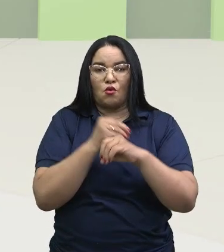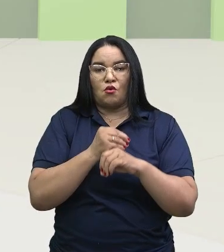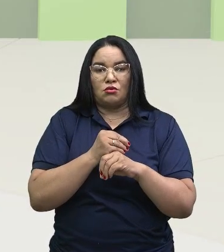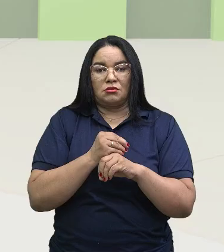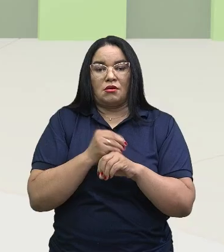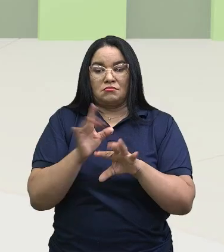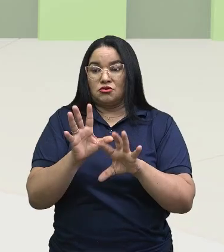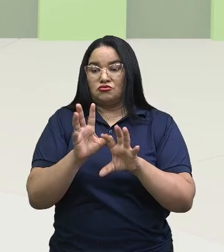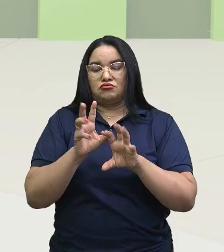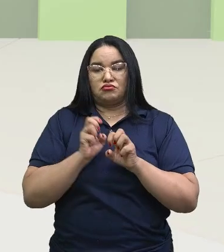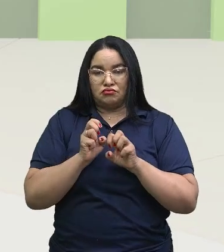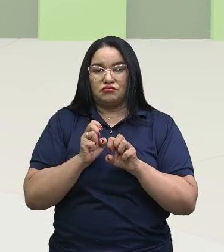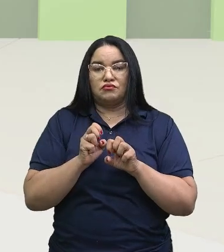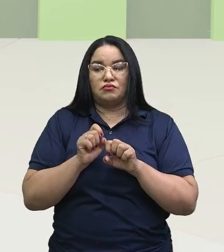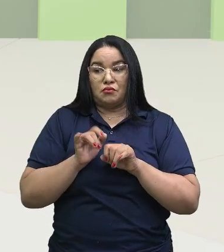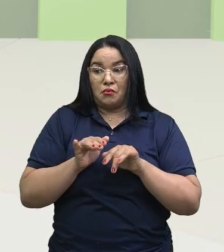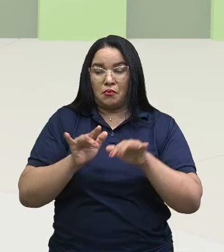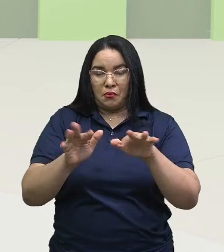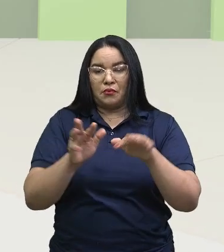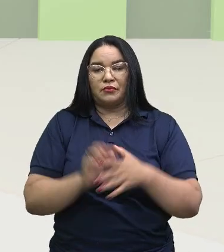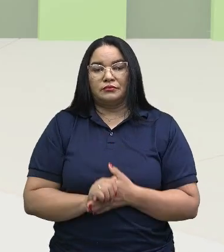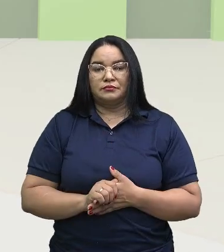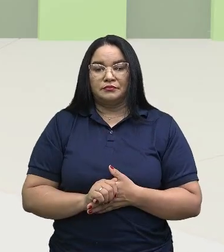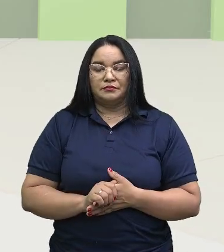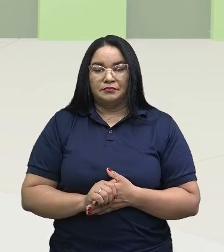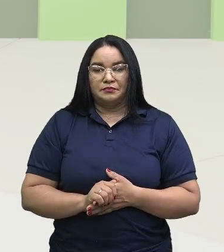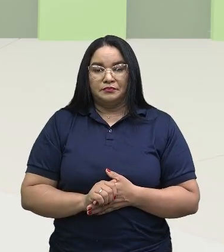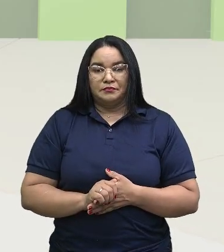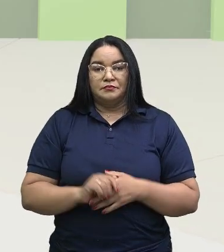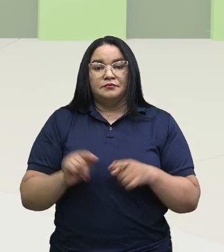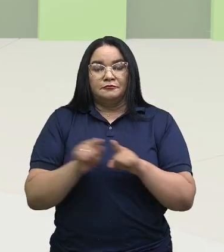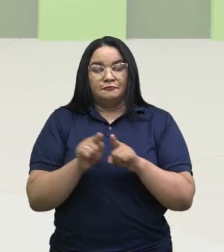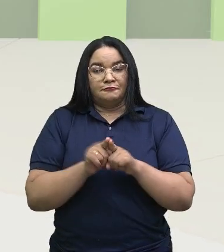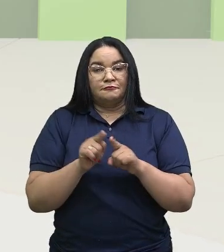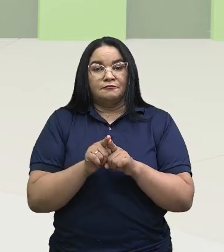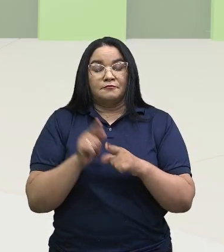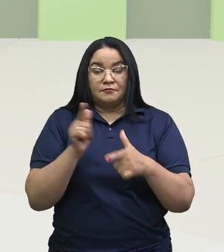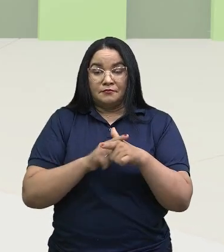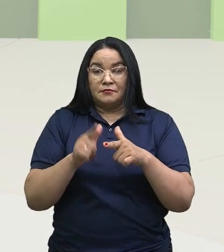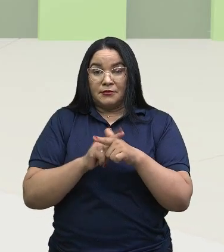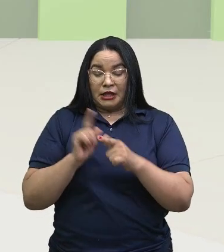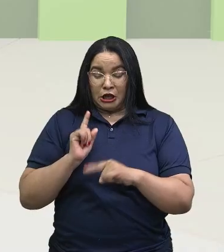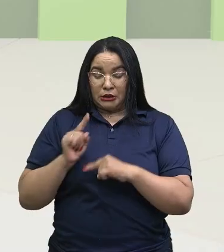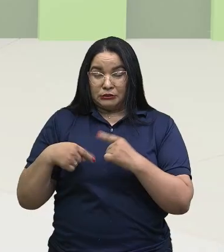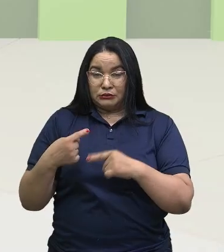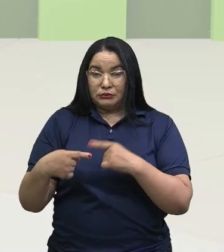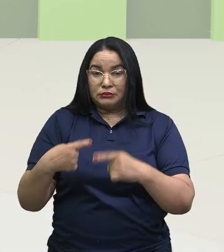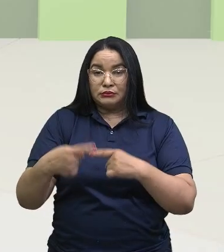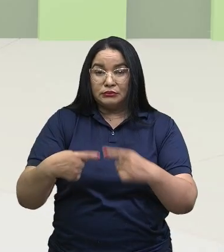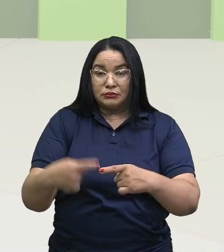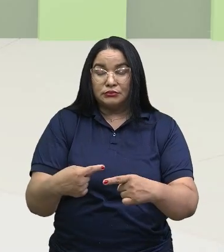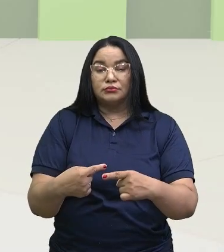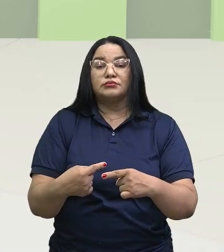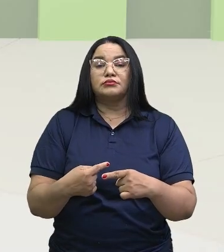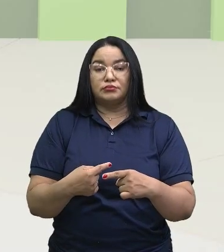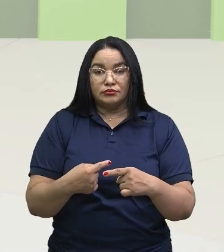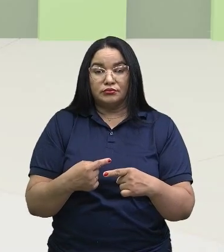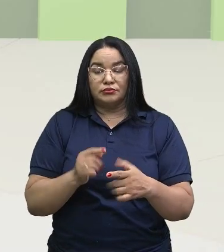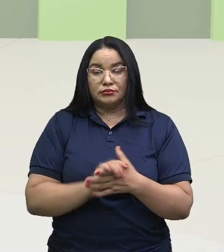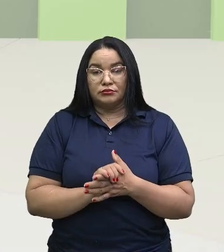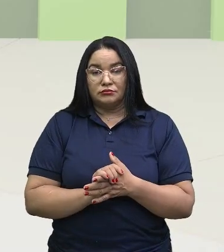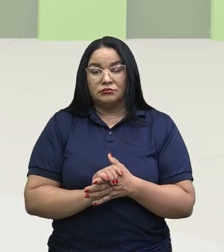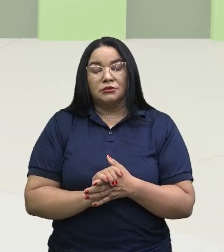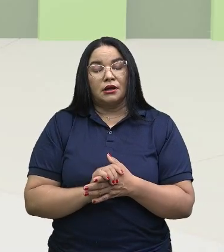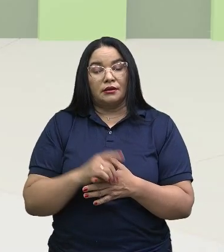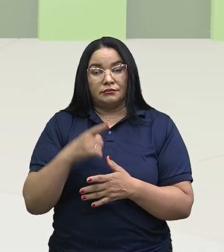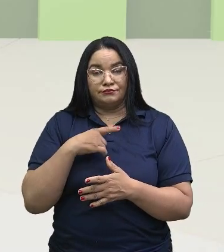e, como a gente falou, isso como é genético, ele passa de família para família. Então, até